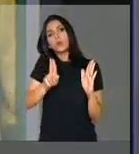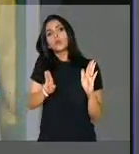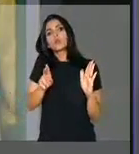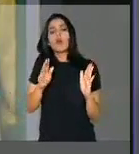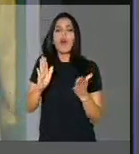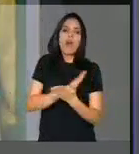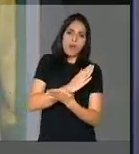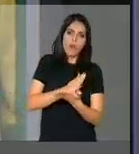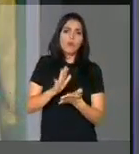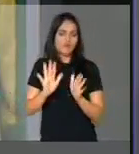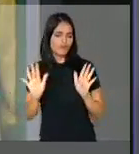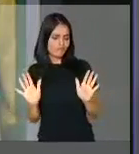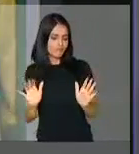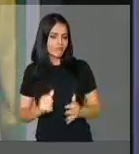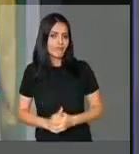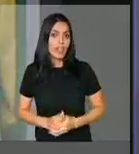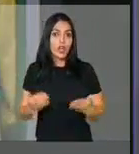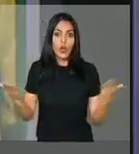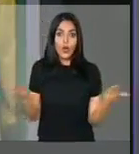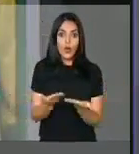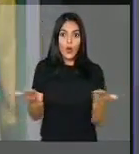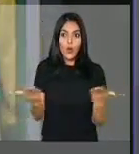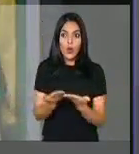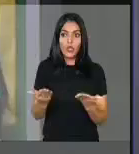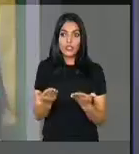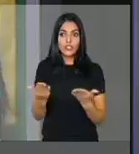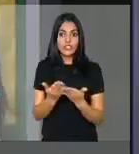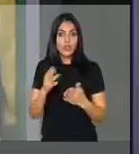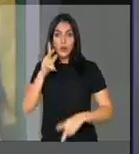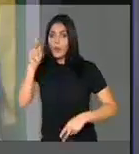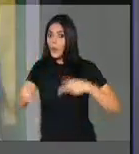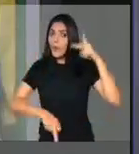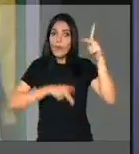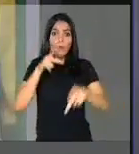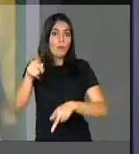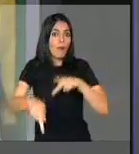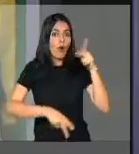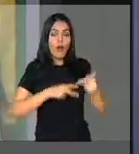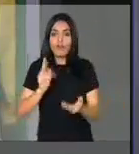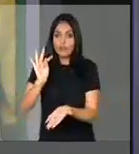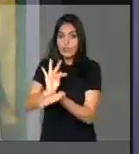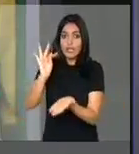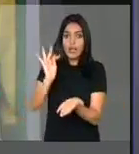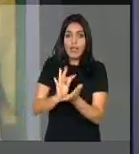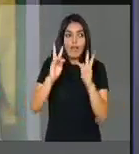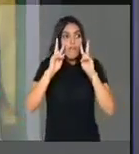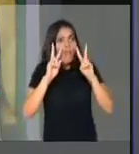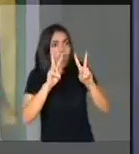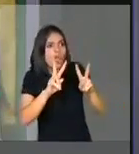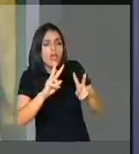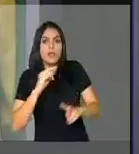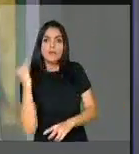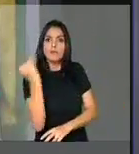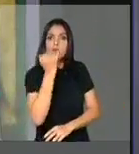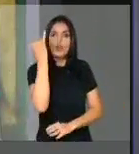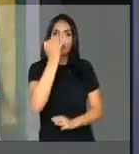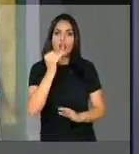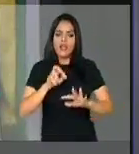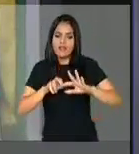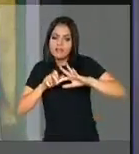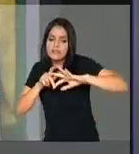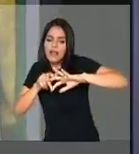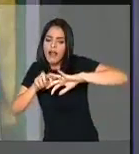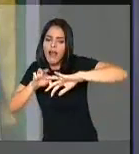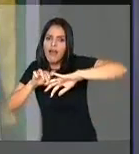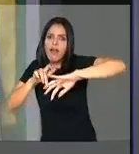prestou alguns serviços. E hoje a cidade toda pode ver a importância. Eu me lembro que